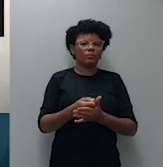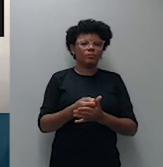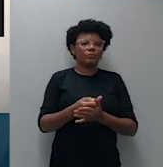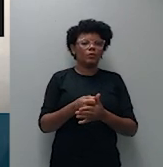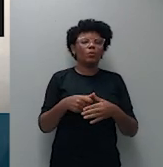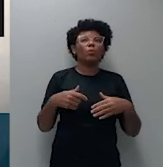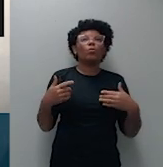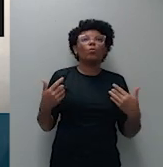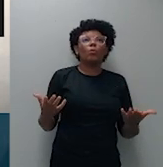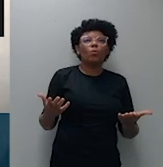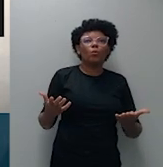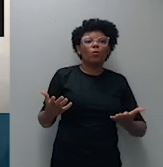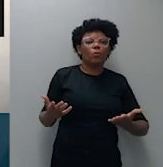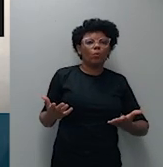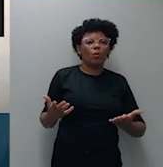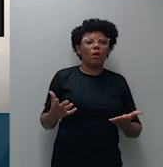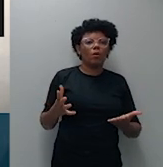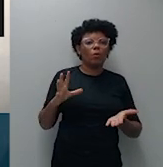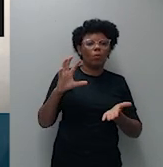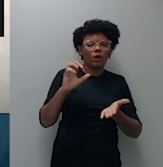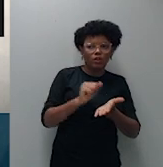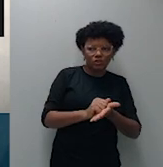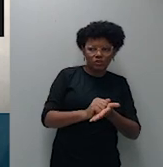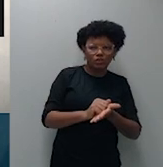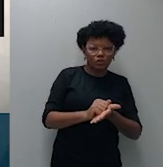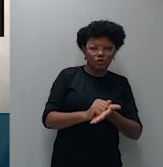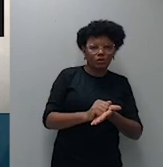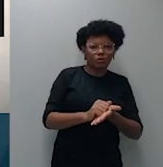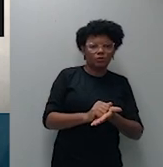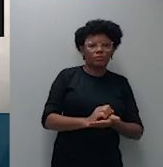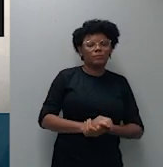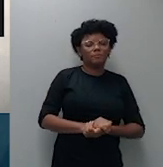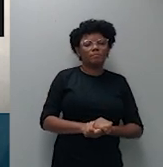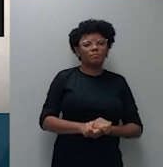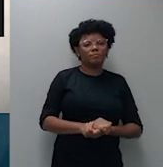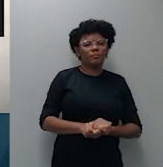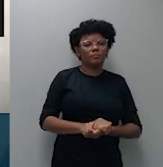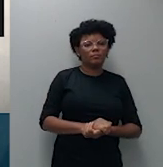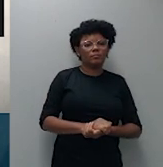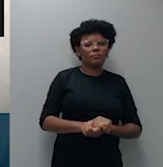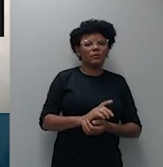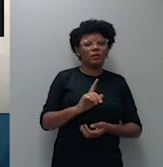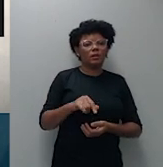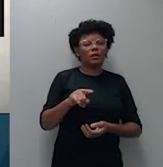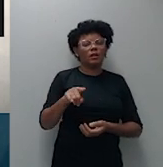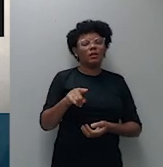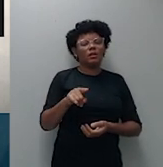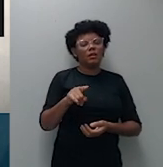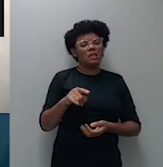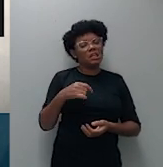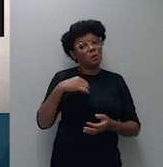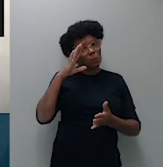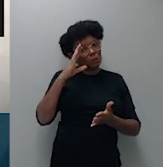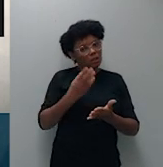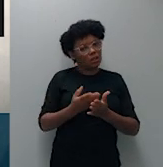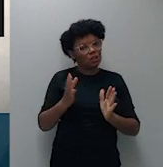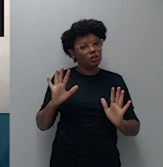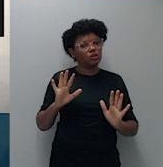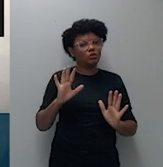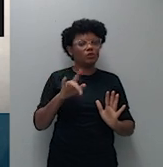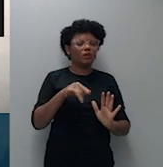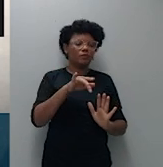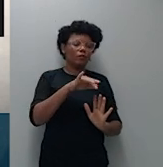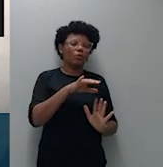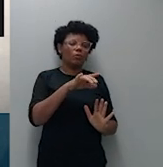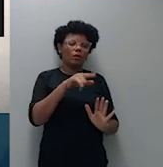definir sobre a condição do registro para eficácia da alienação fiduciária creio ter